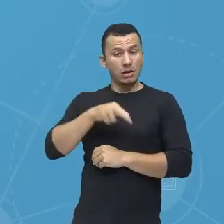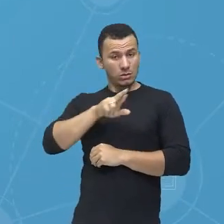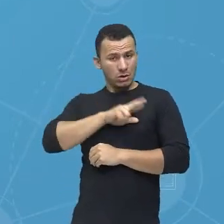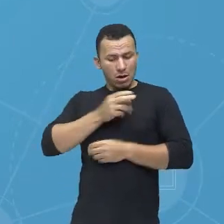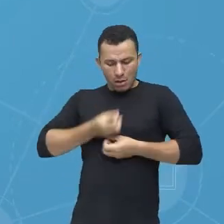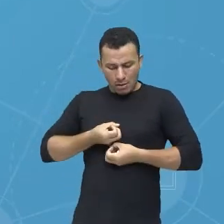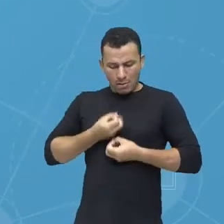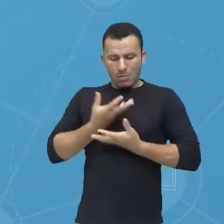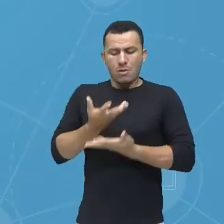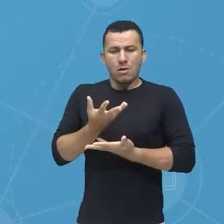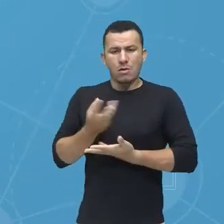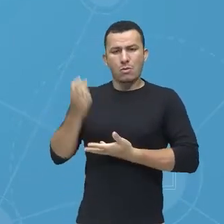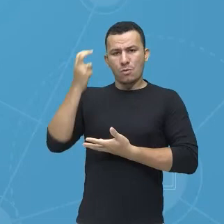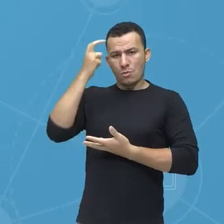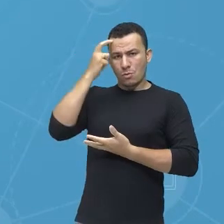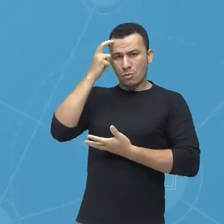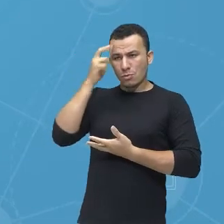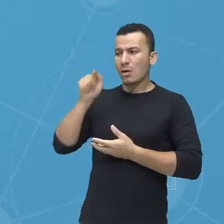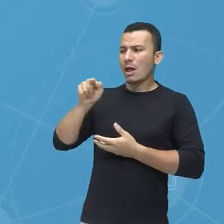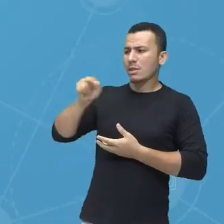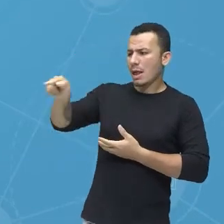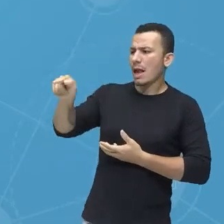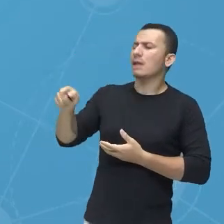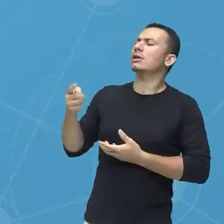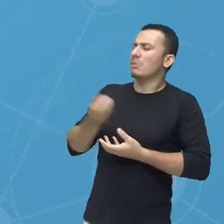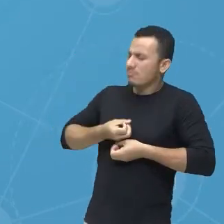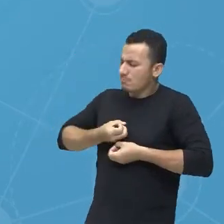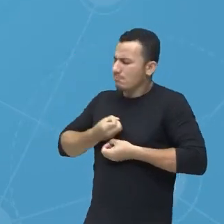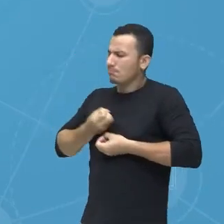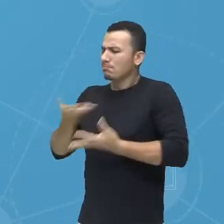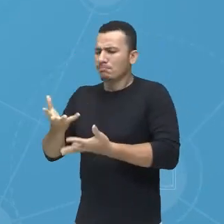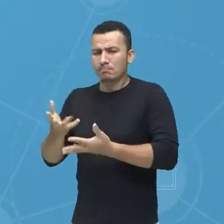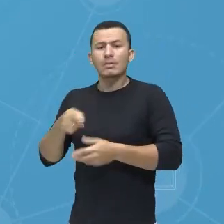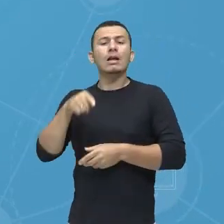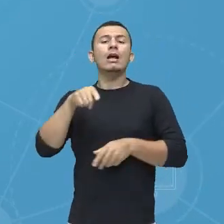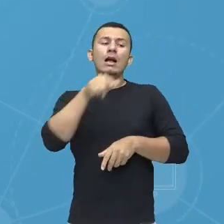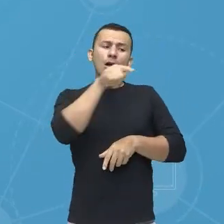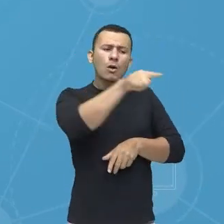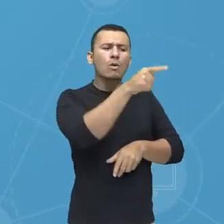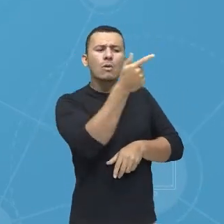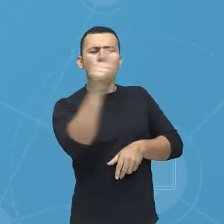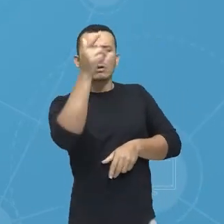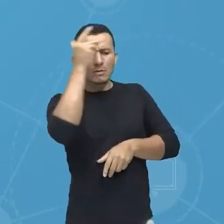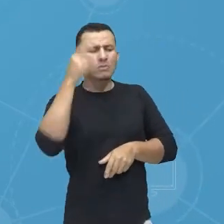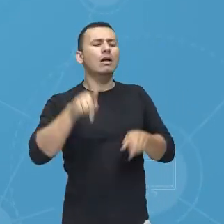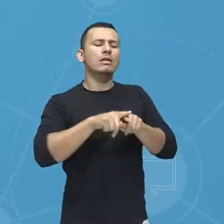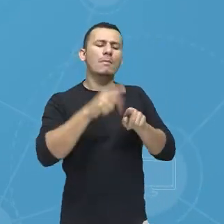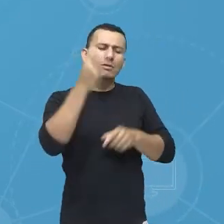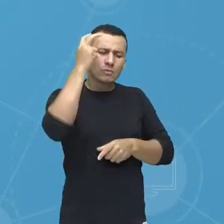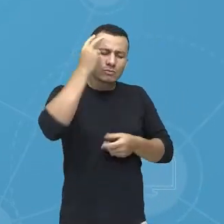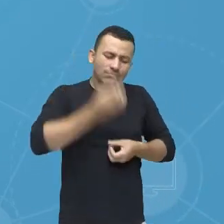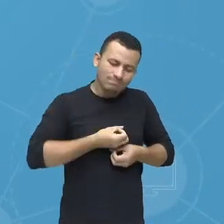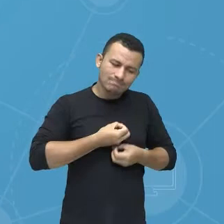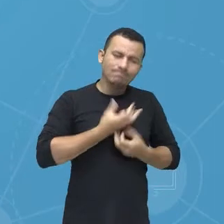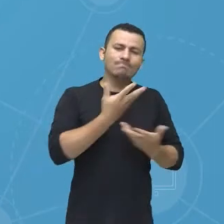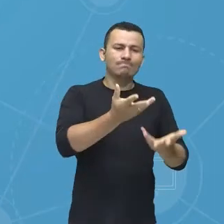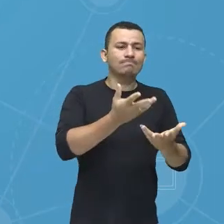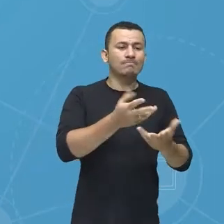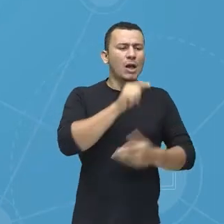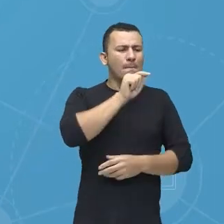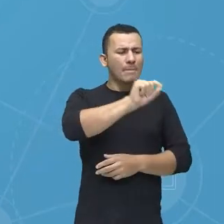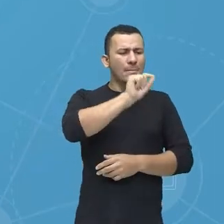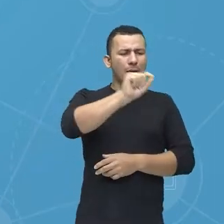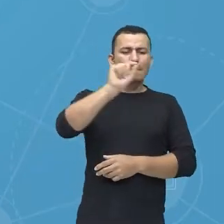cultura, a dele se expressa como cultura, a de outrem se expressa como cultura, e todas